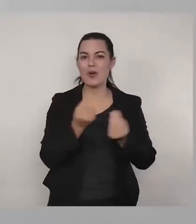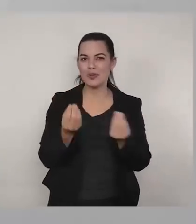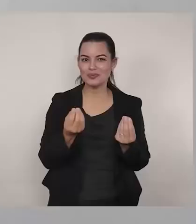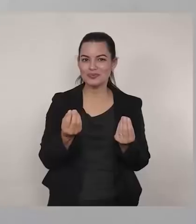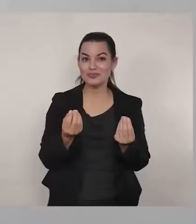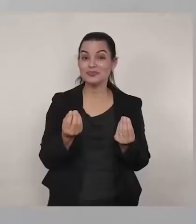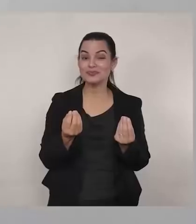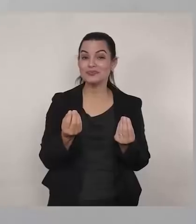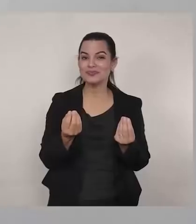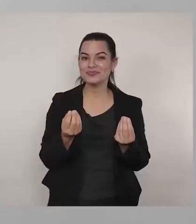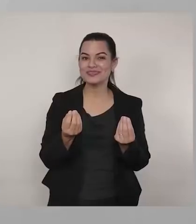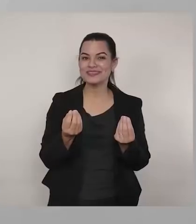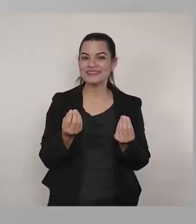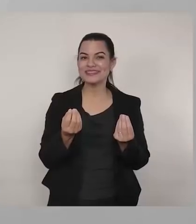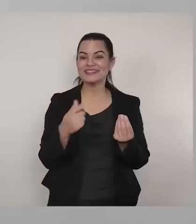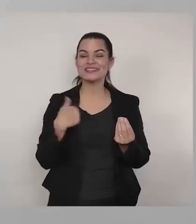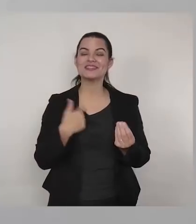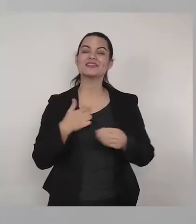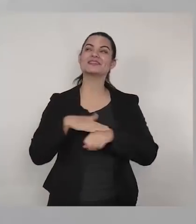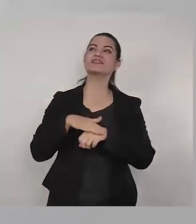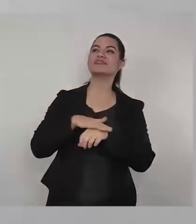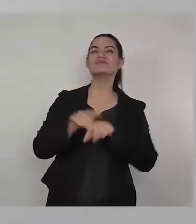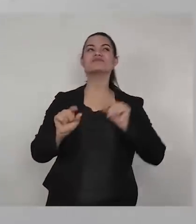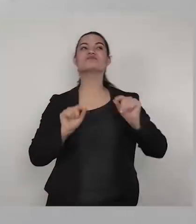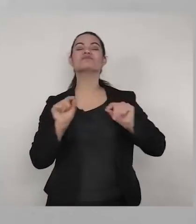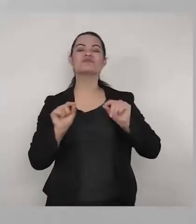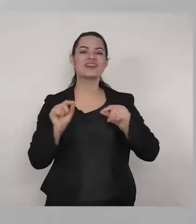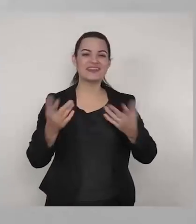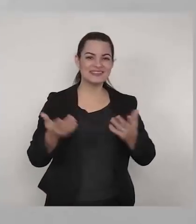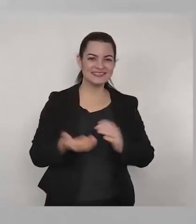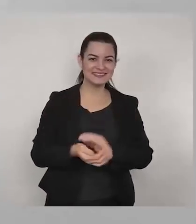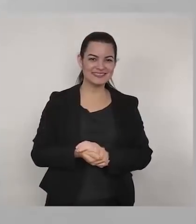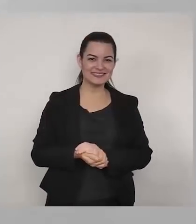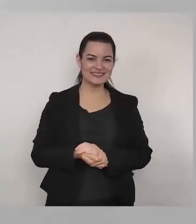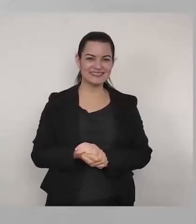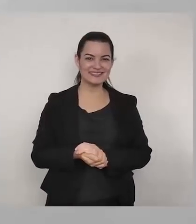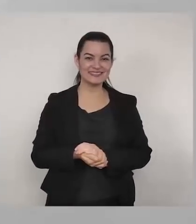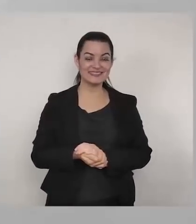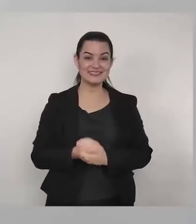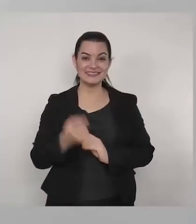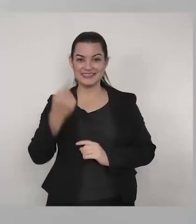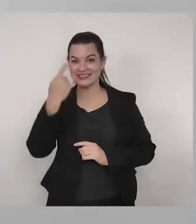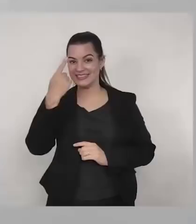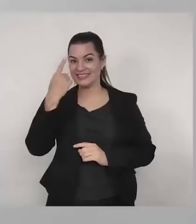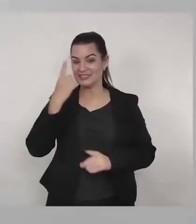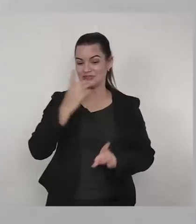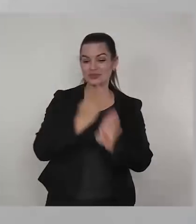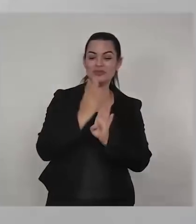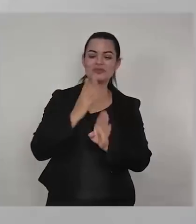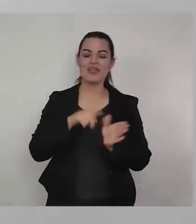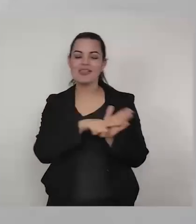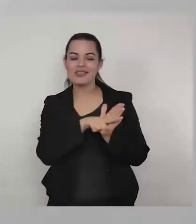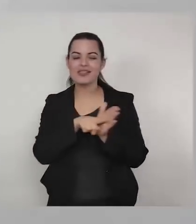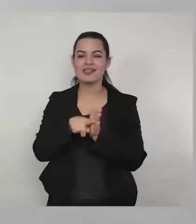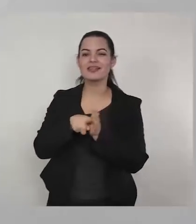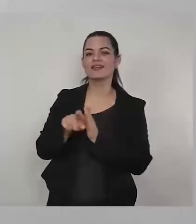assunto? Do que será que nós vamos falar? Que vamos descobrir e investigar, Alguém tem alguma